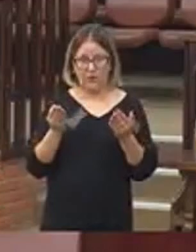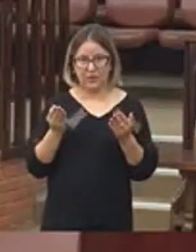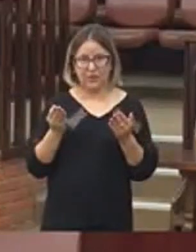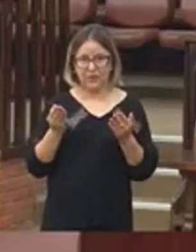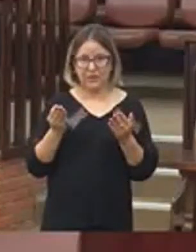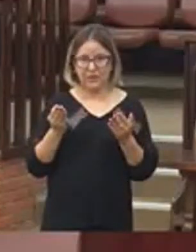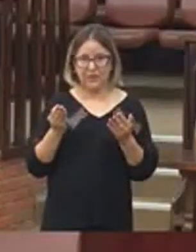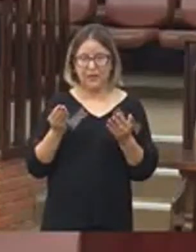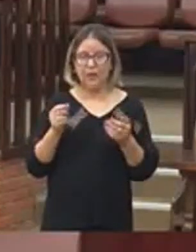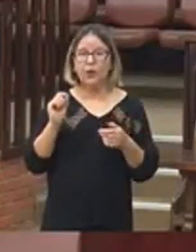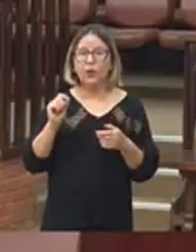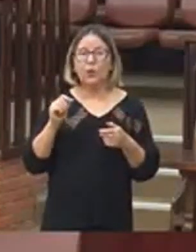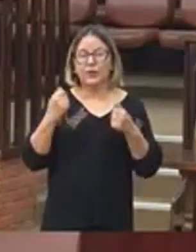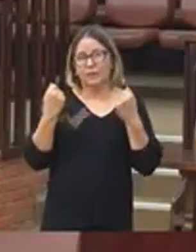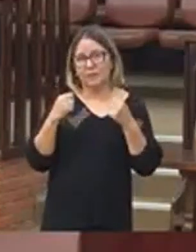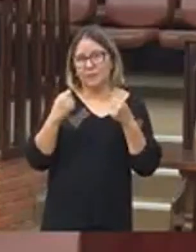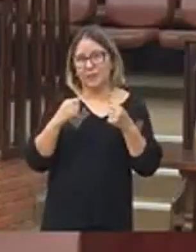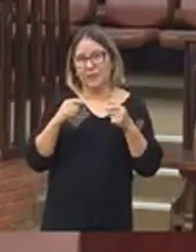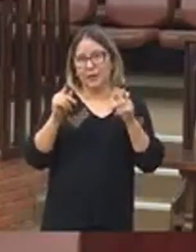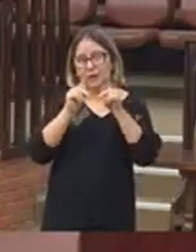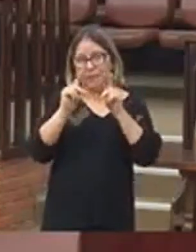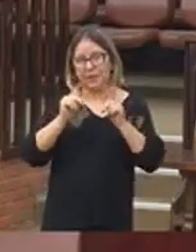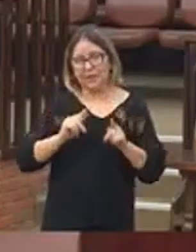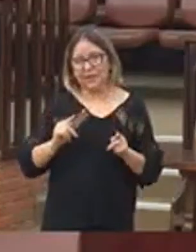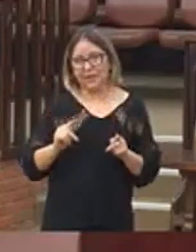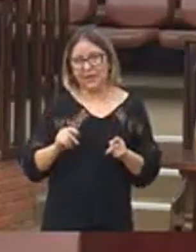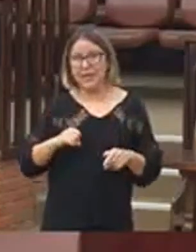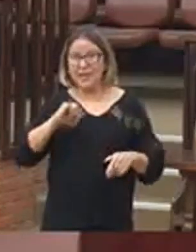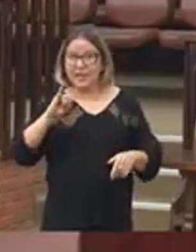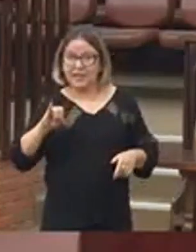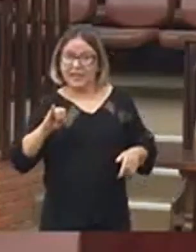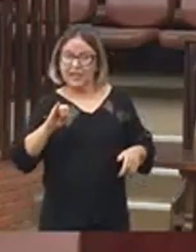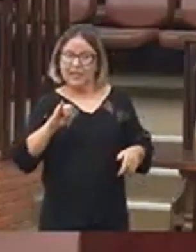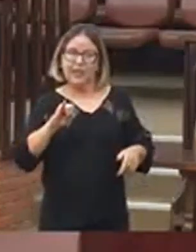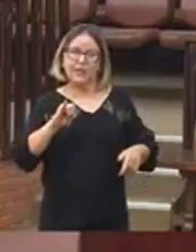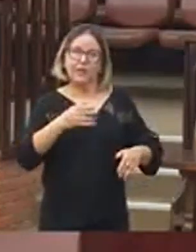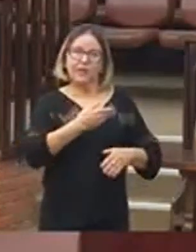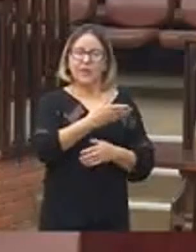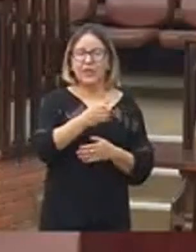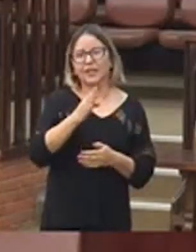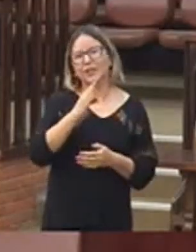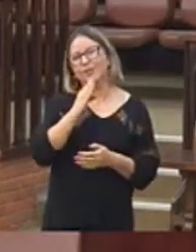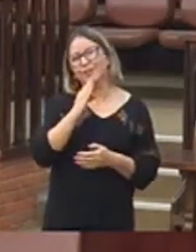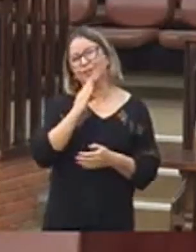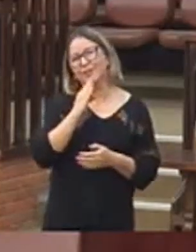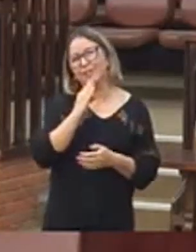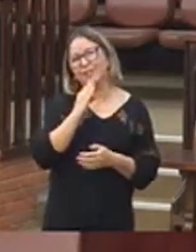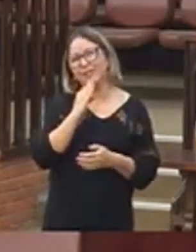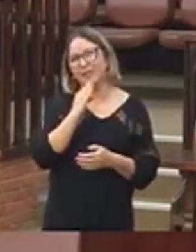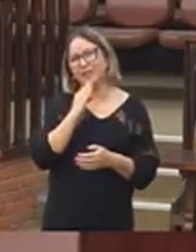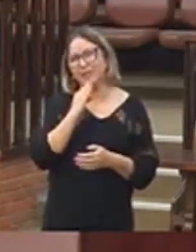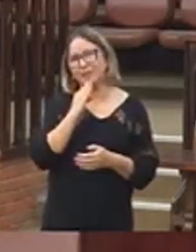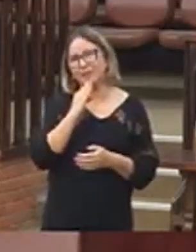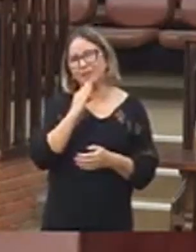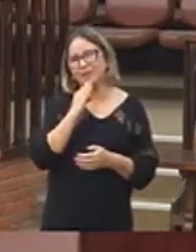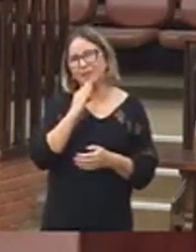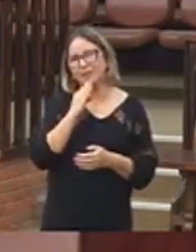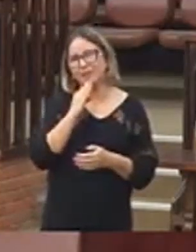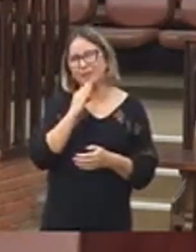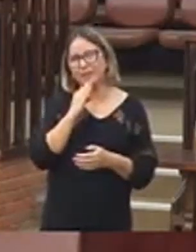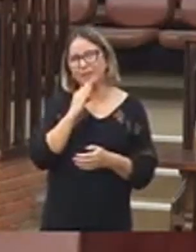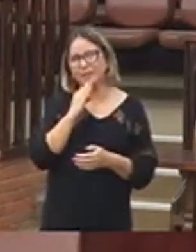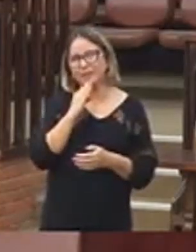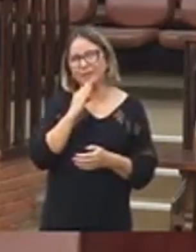à paz. Se tu conheceras Jerusalém, aquele que vem te trazer